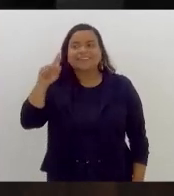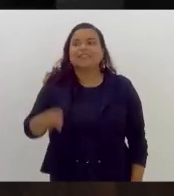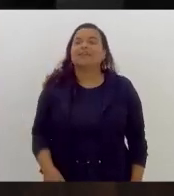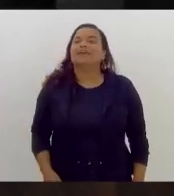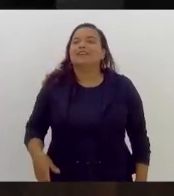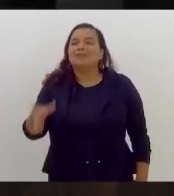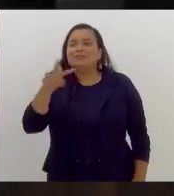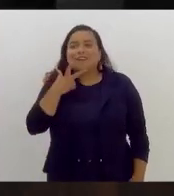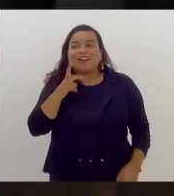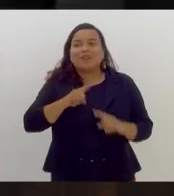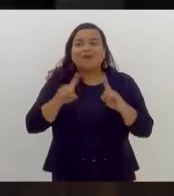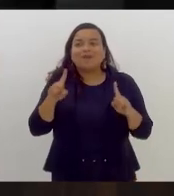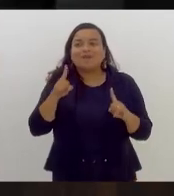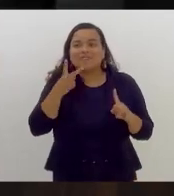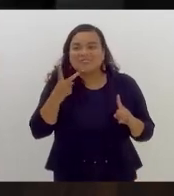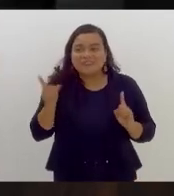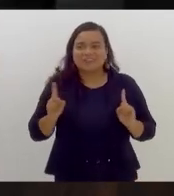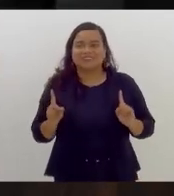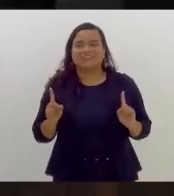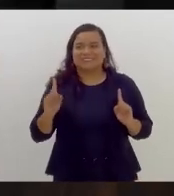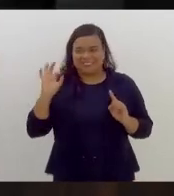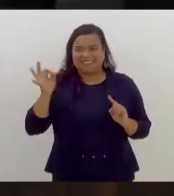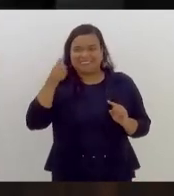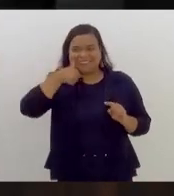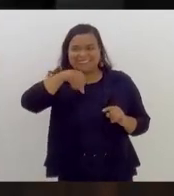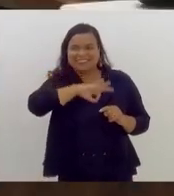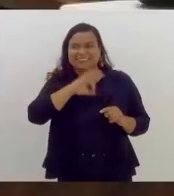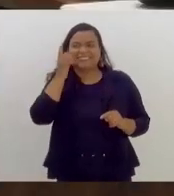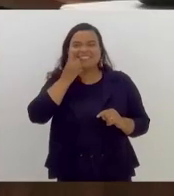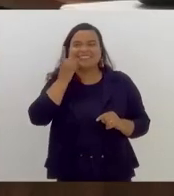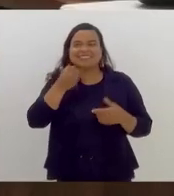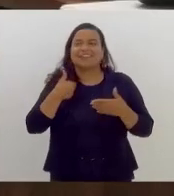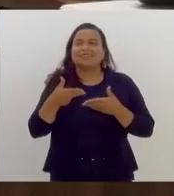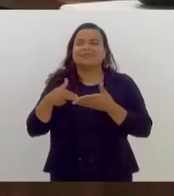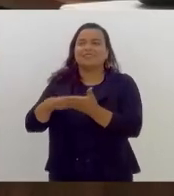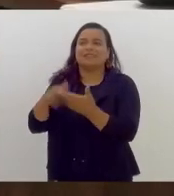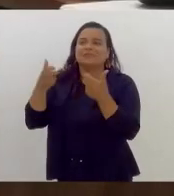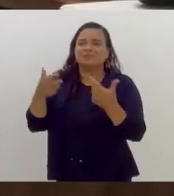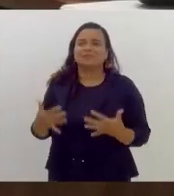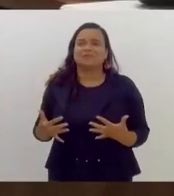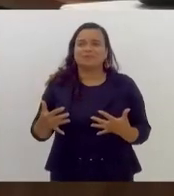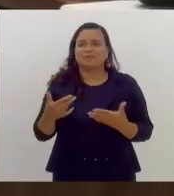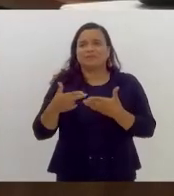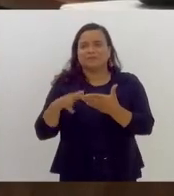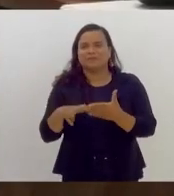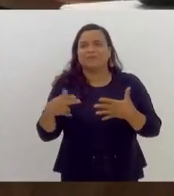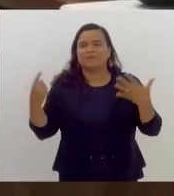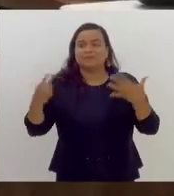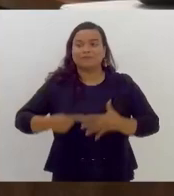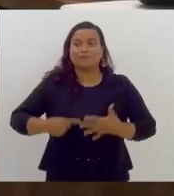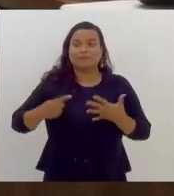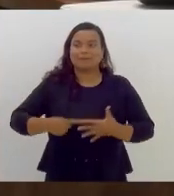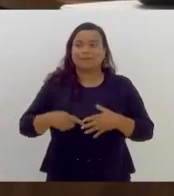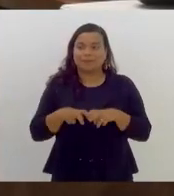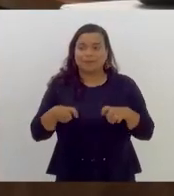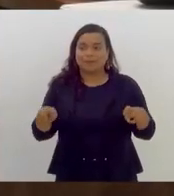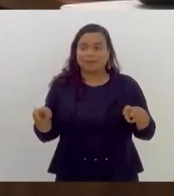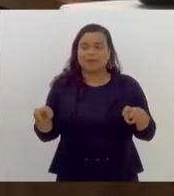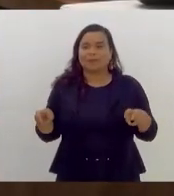Falou, mas não disse, né, deputada Marta? Para encaminhar, presidente. Caminhar pela bancada do PSOL,